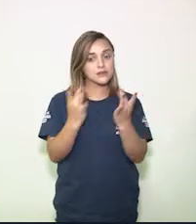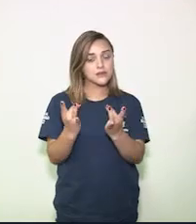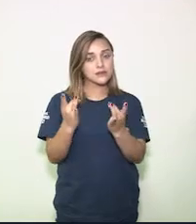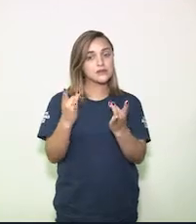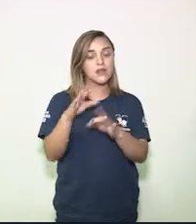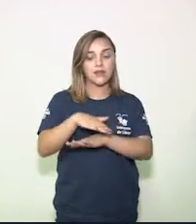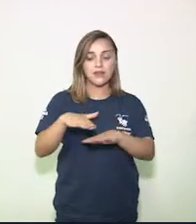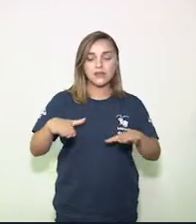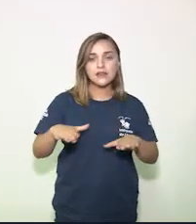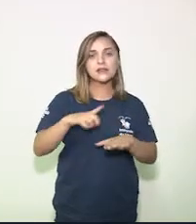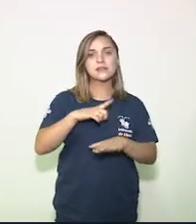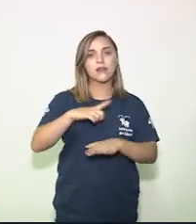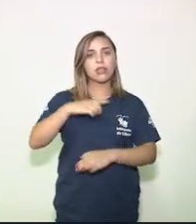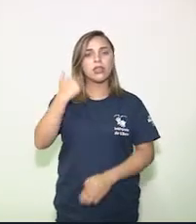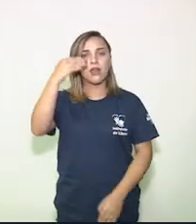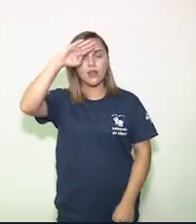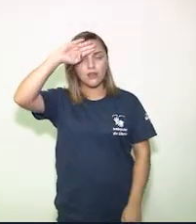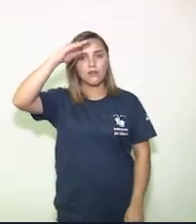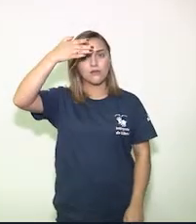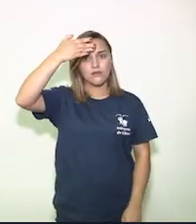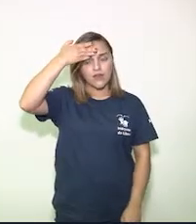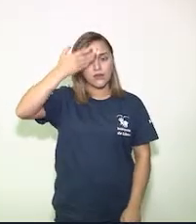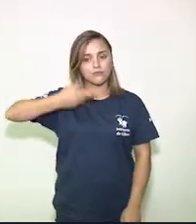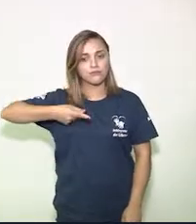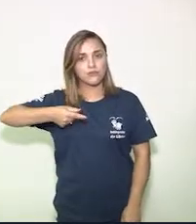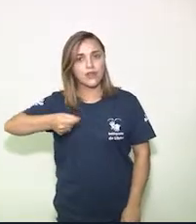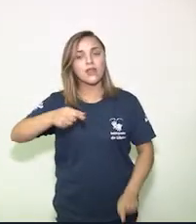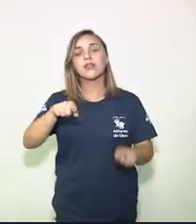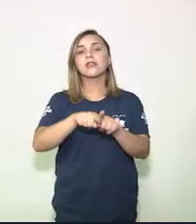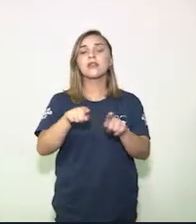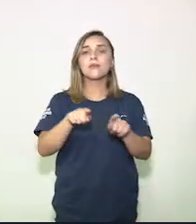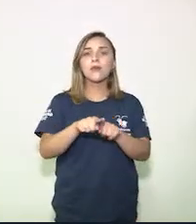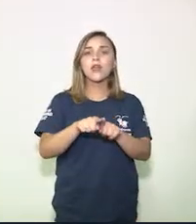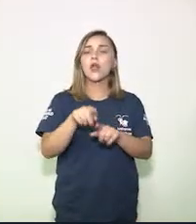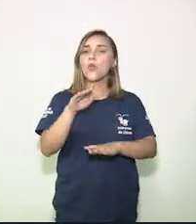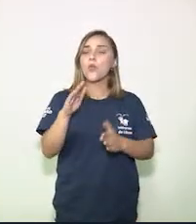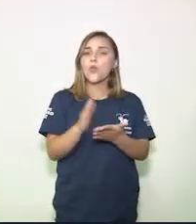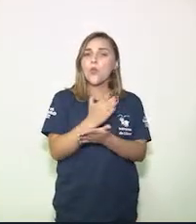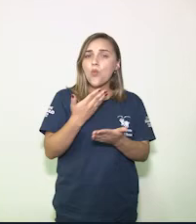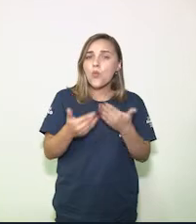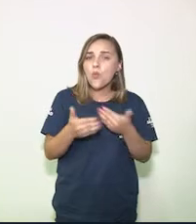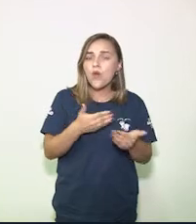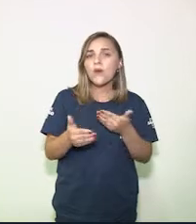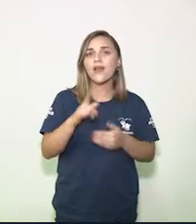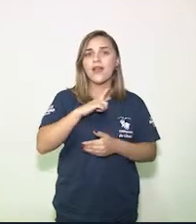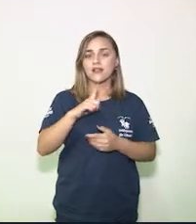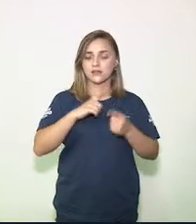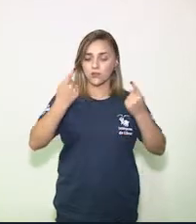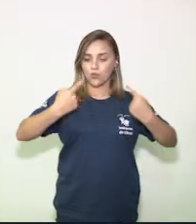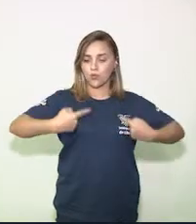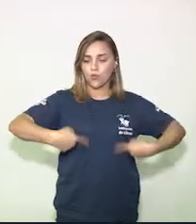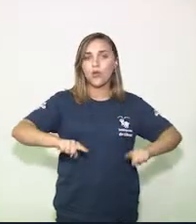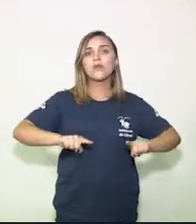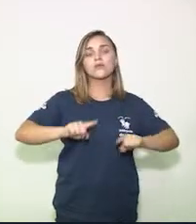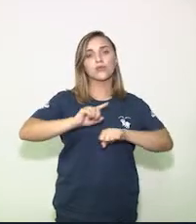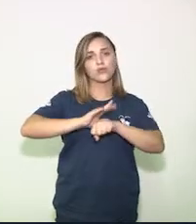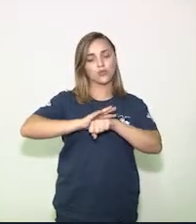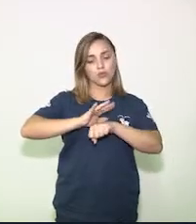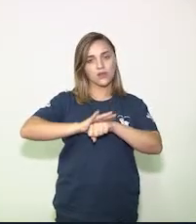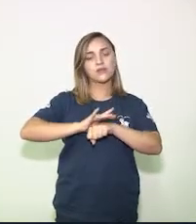crianças com febre persistente, com casos de hipotensão, qualquer comprometimento de múltiplos